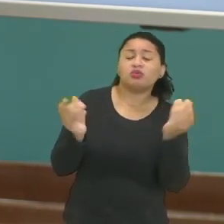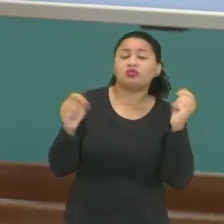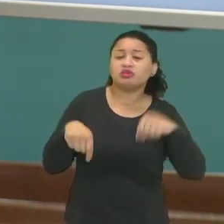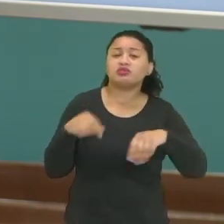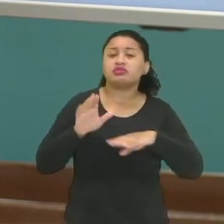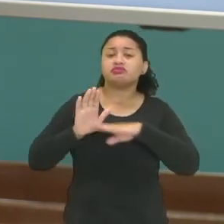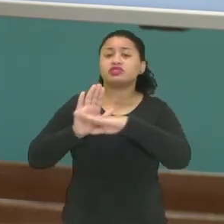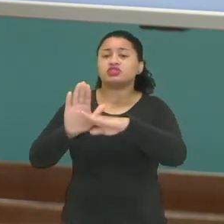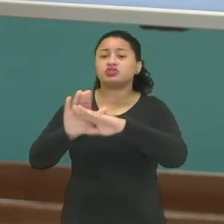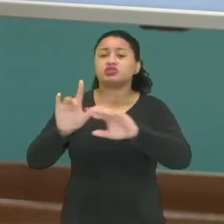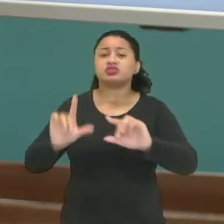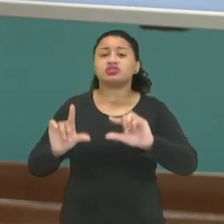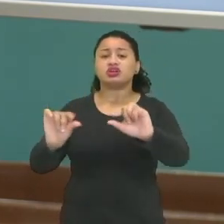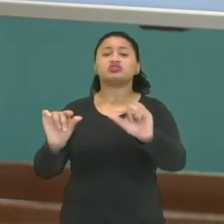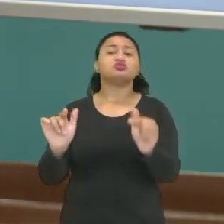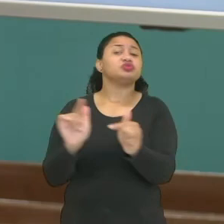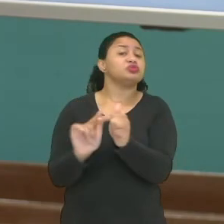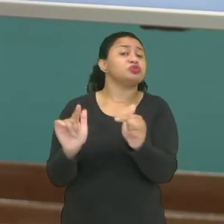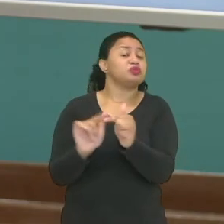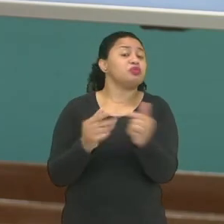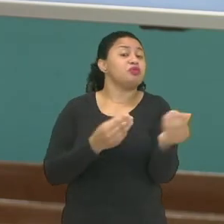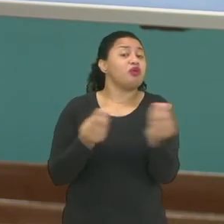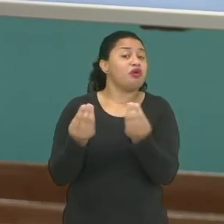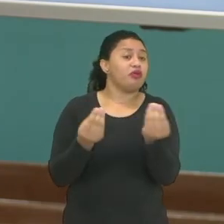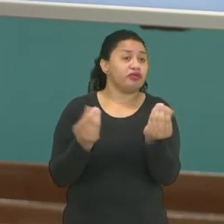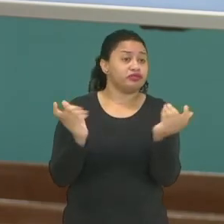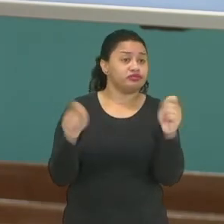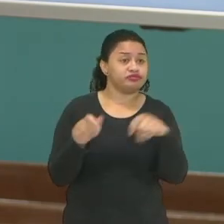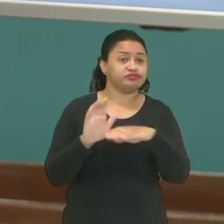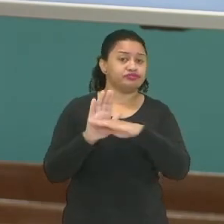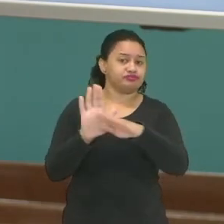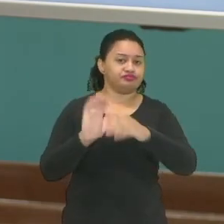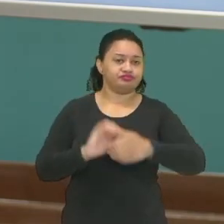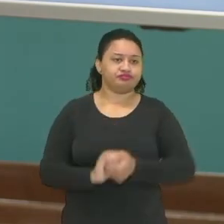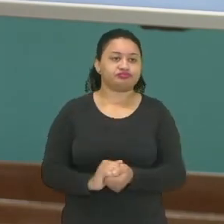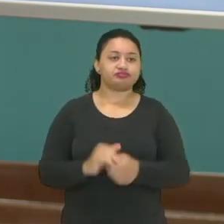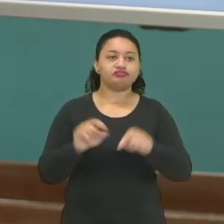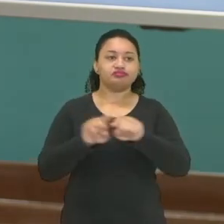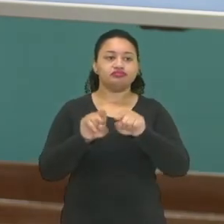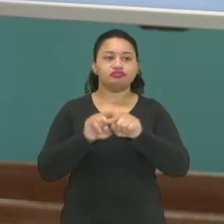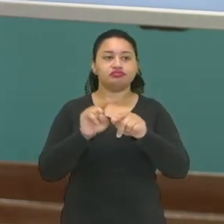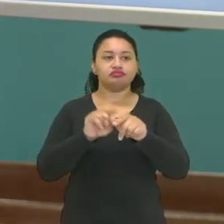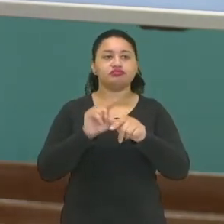a minimizar isso daí, ok? Bom, vamos falar agora da